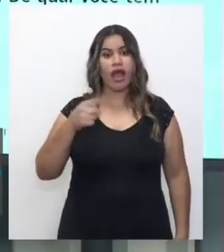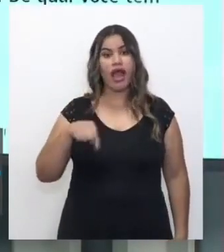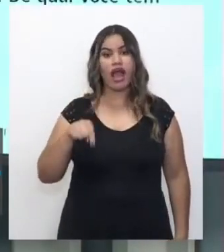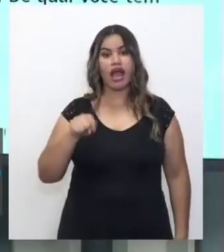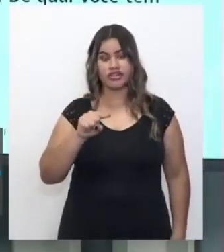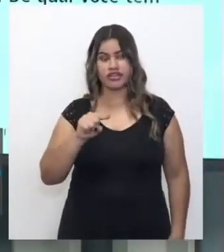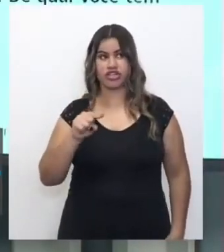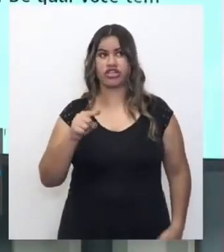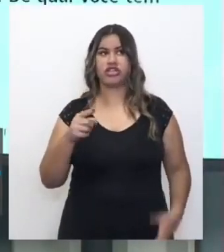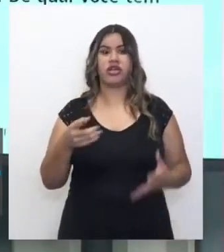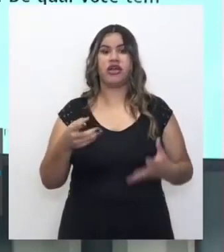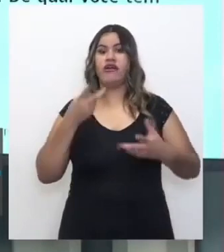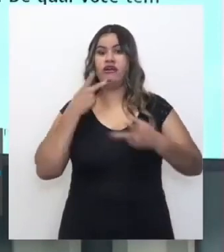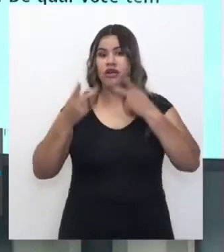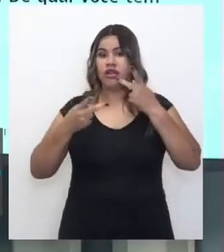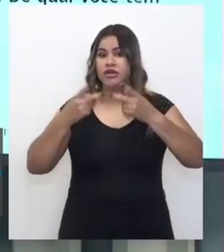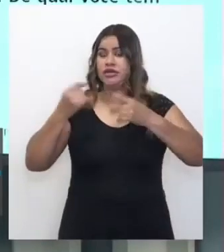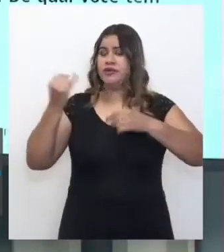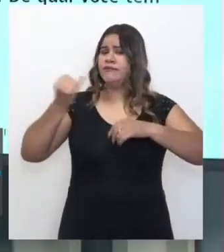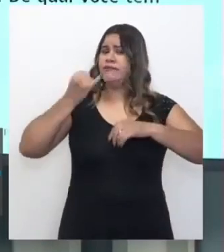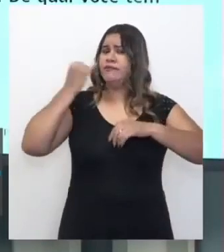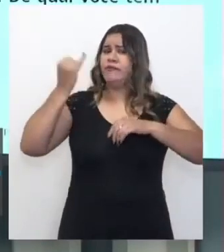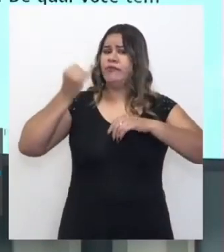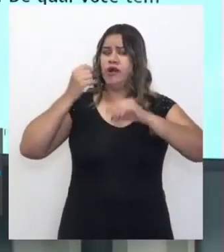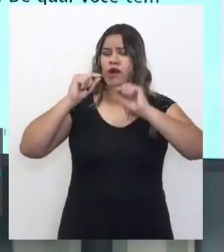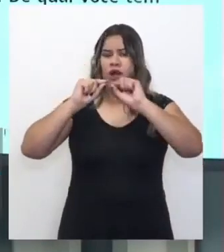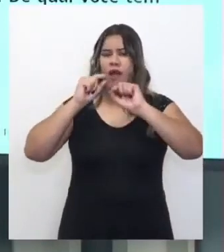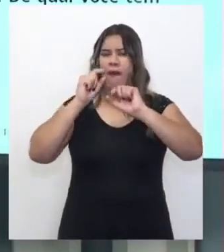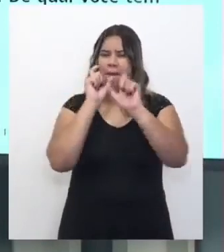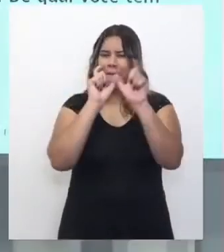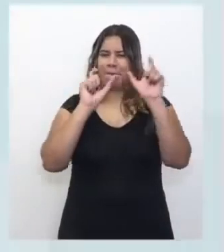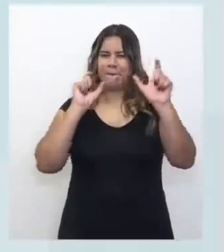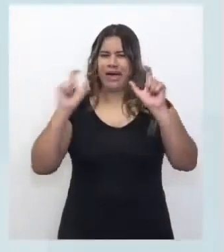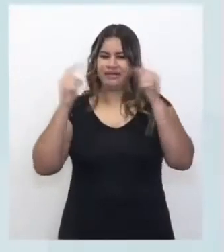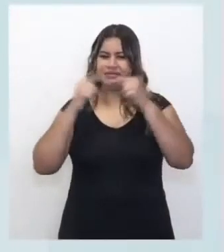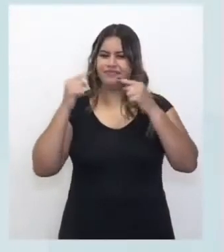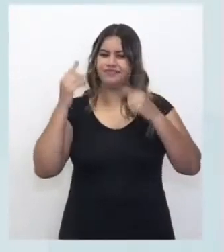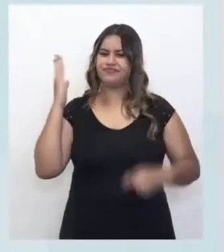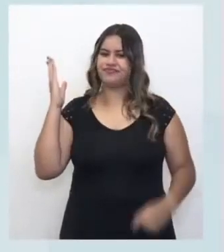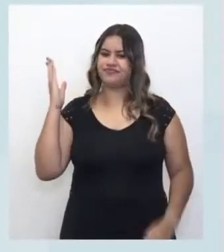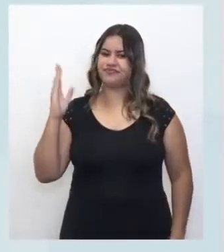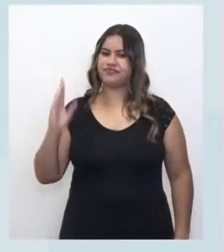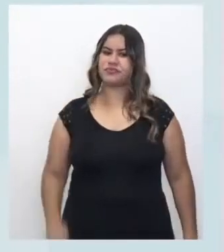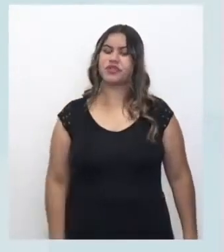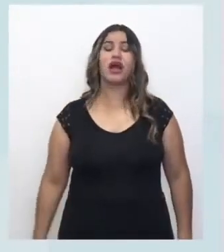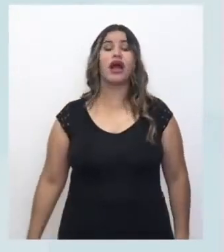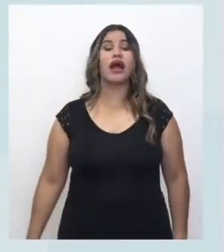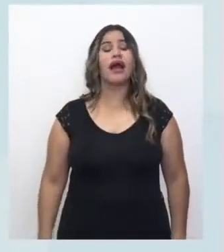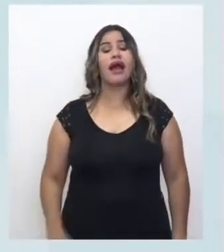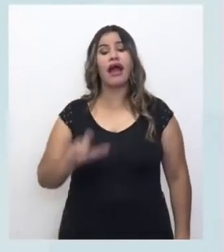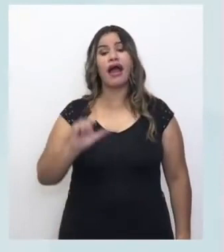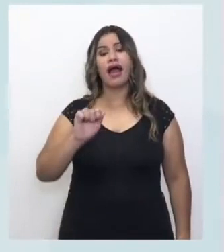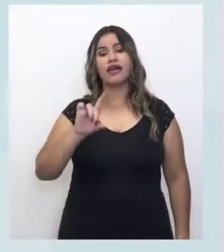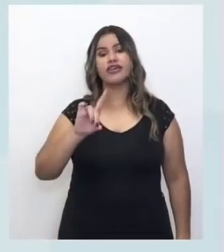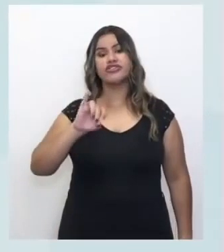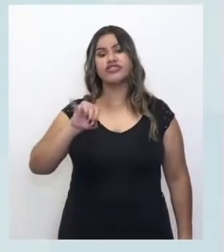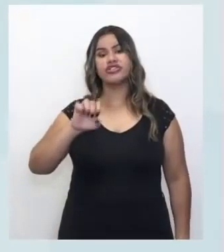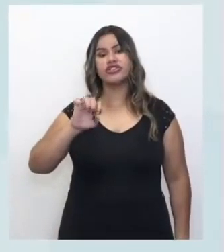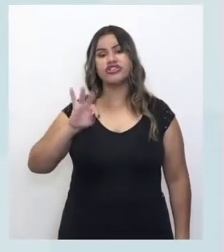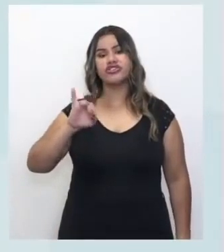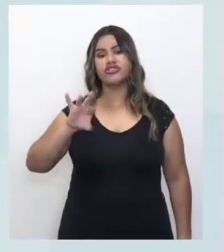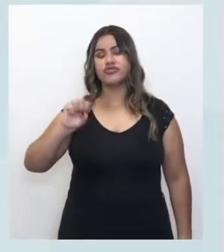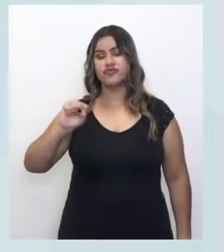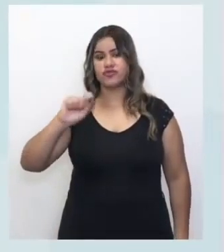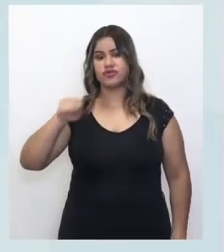da importância dessas palavras aí que vocês vão ver na tela. Olha só, o que são adjetivos? Então, os adjetivos são palavras que caracterizam